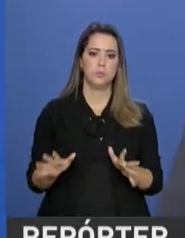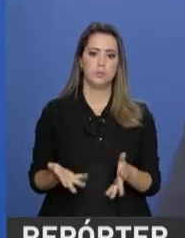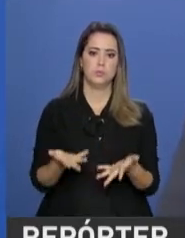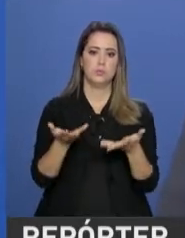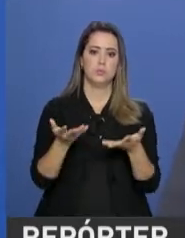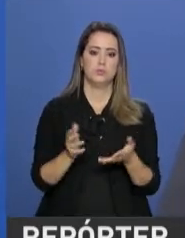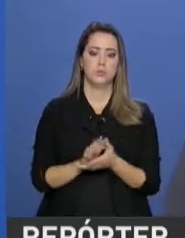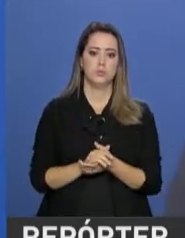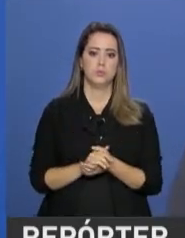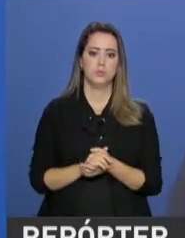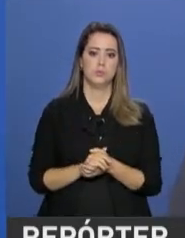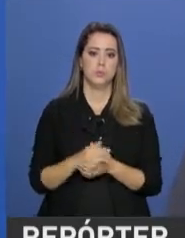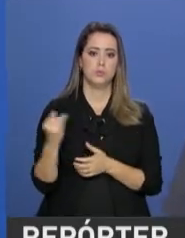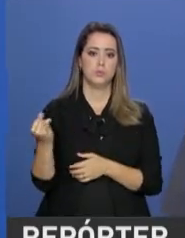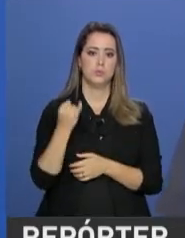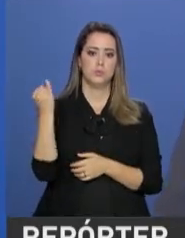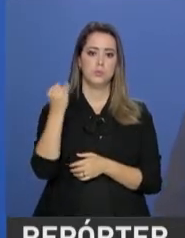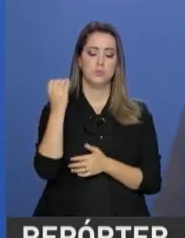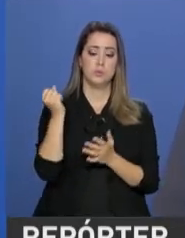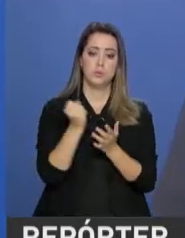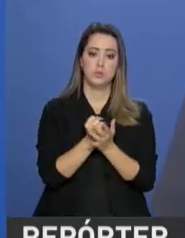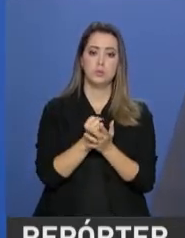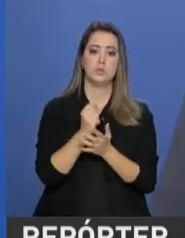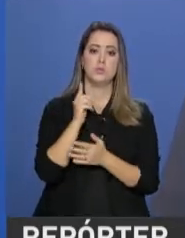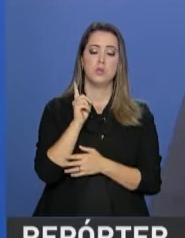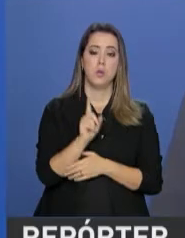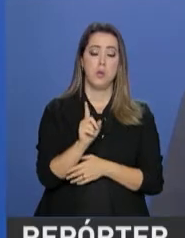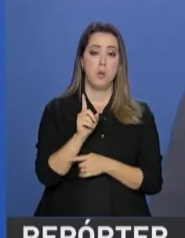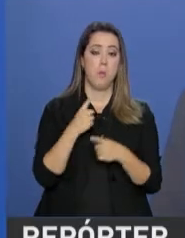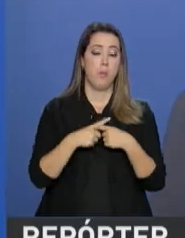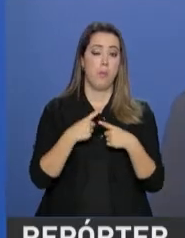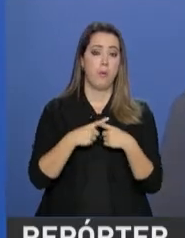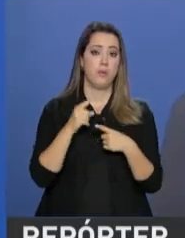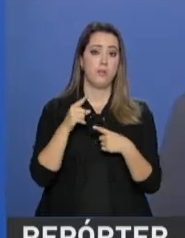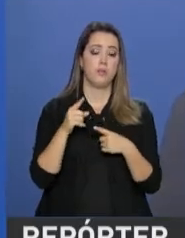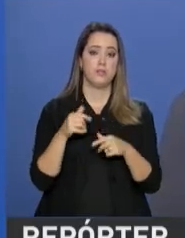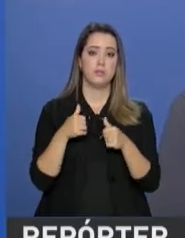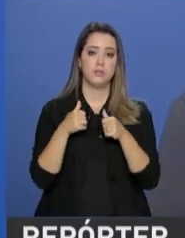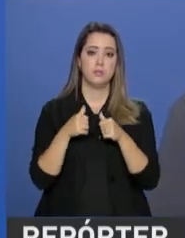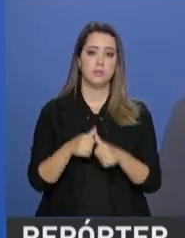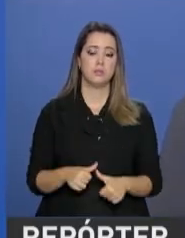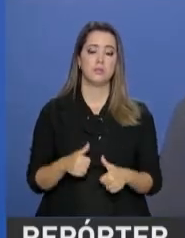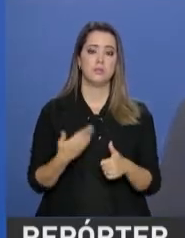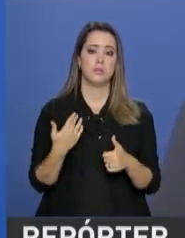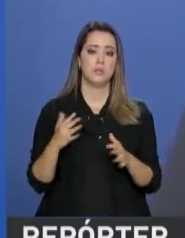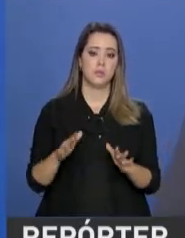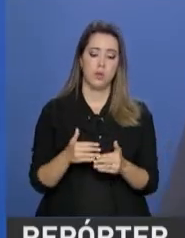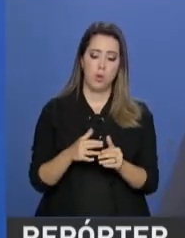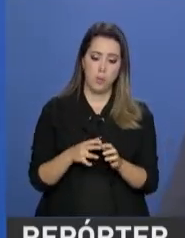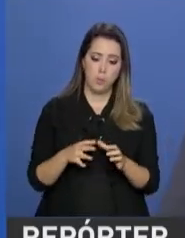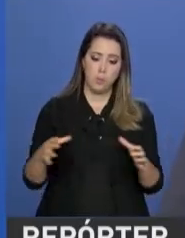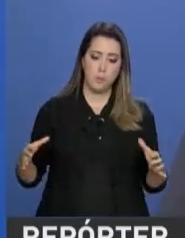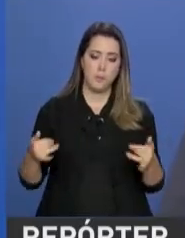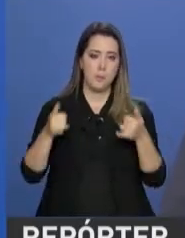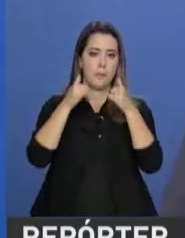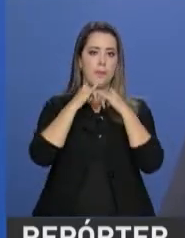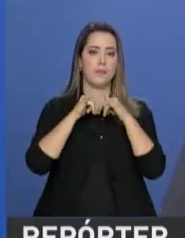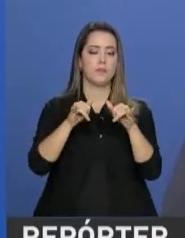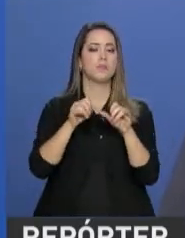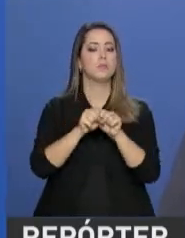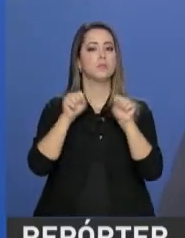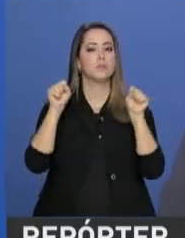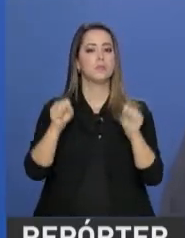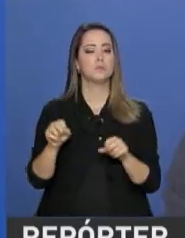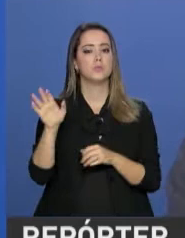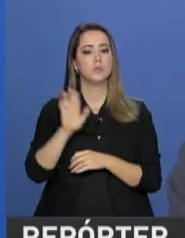um registro importante porque isto estará ampliando a oferta de energia para o sistema nacional